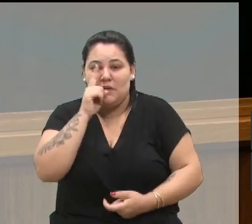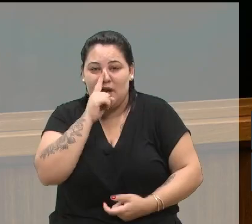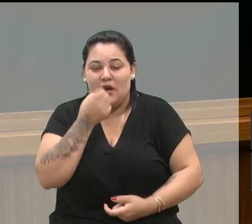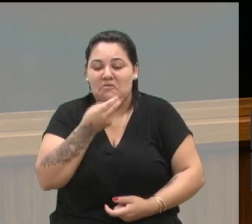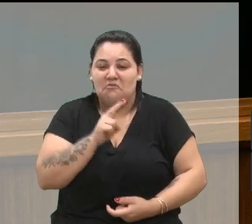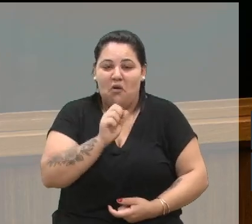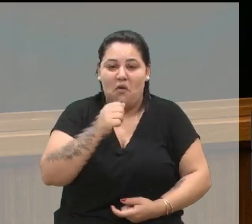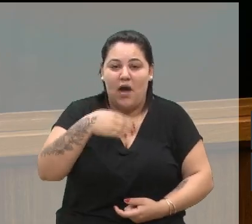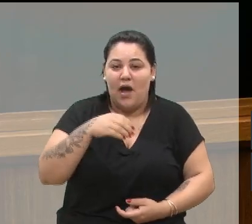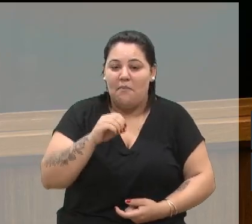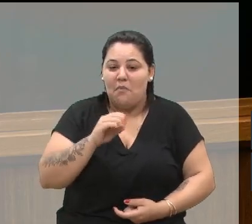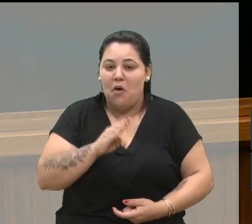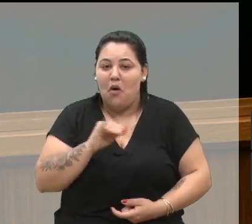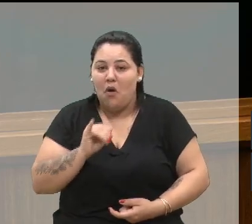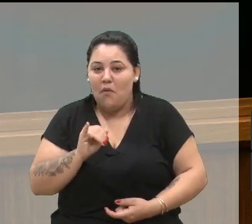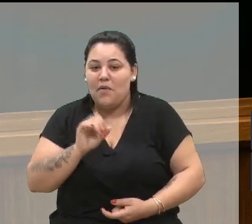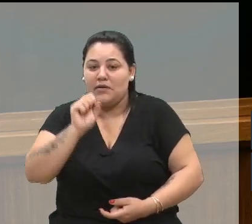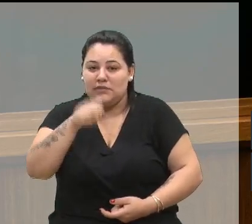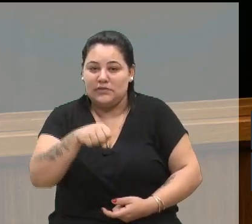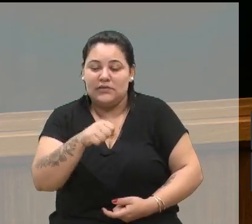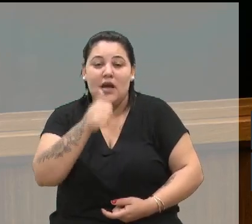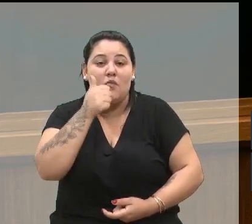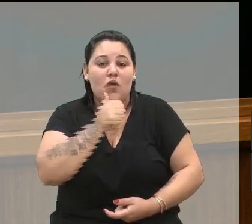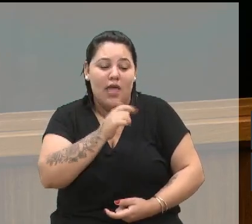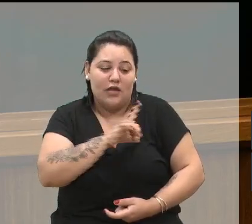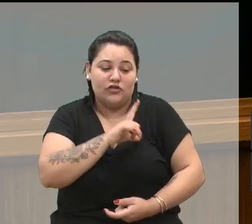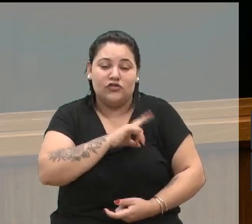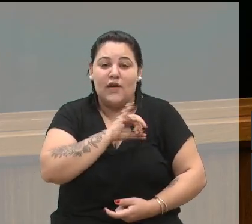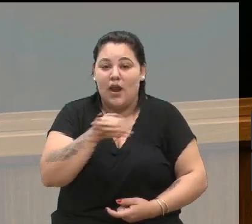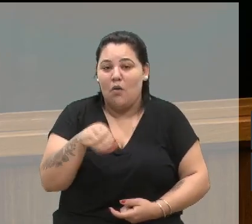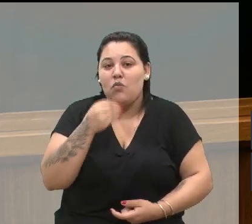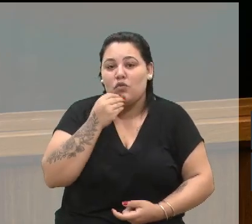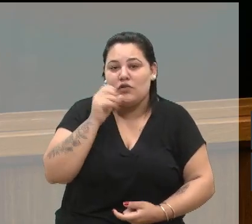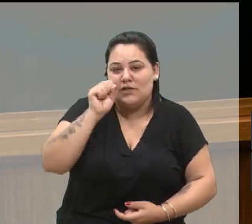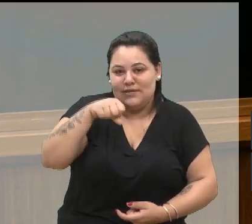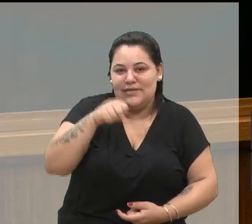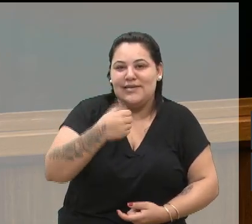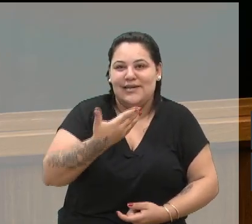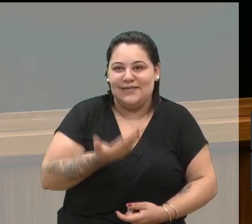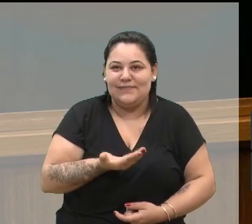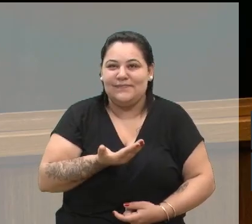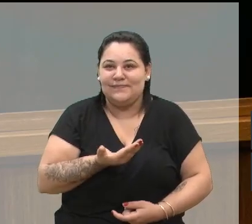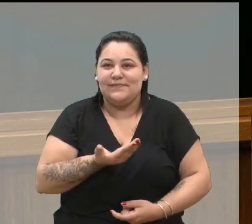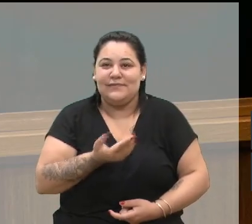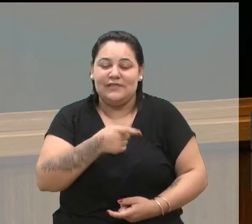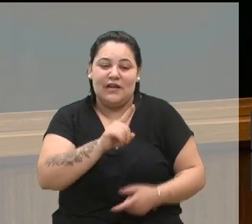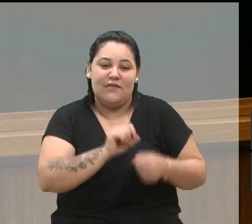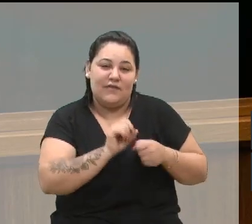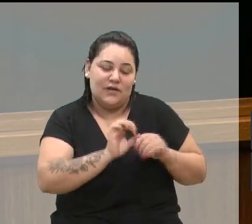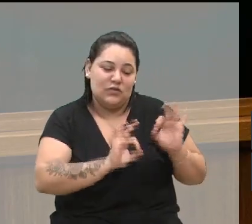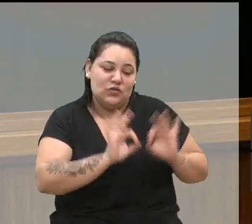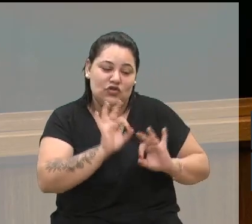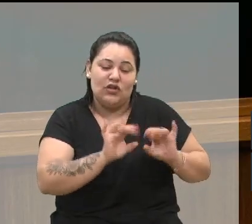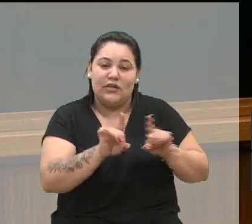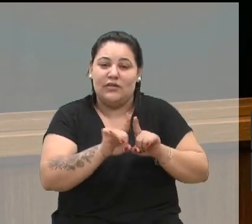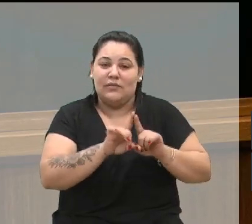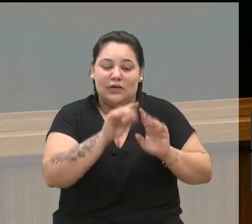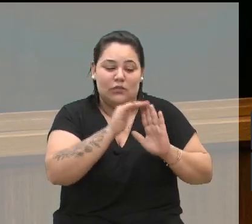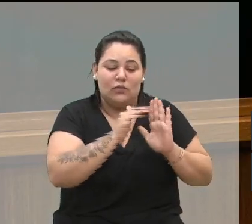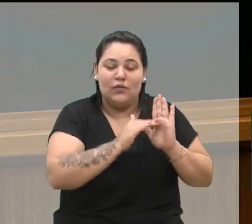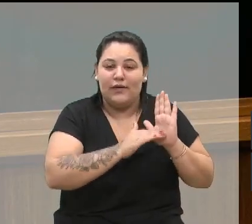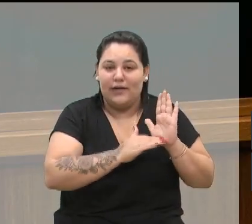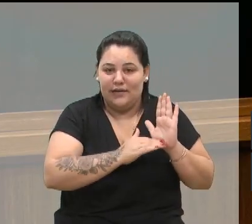Então, são mulheres que tiveram essa oportunidade. As PLPs é o projeto, o programa